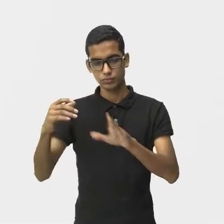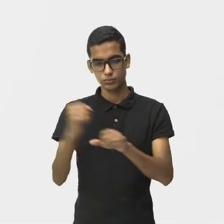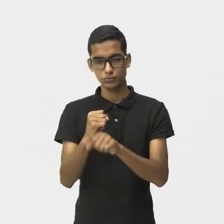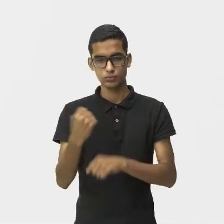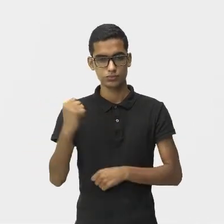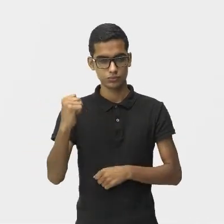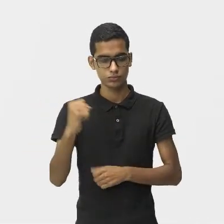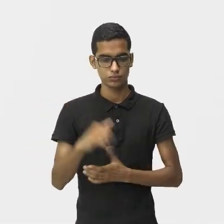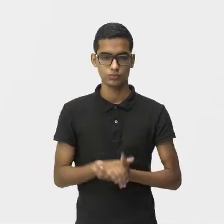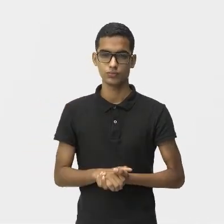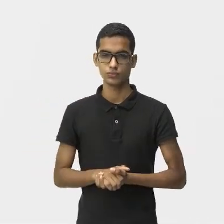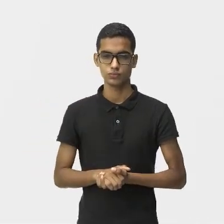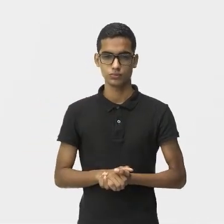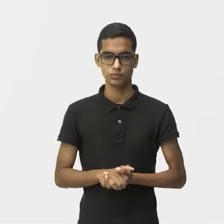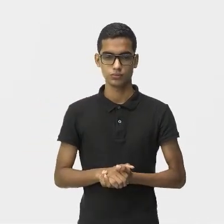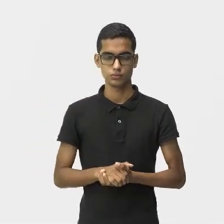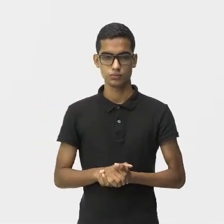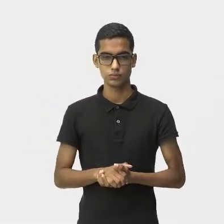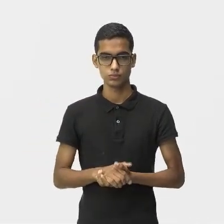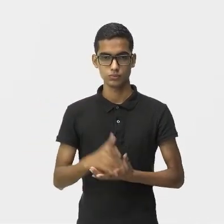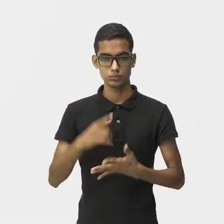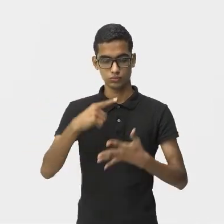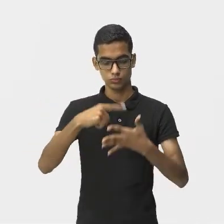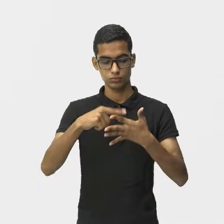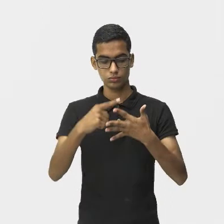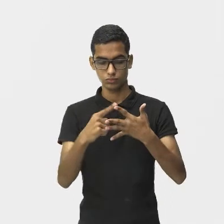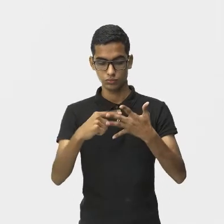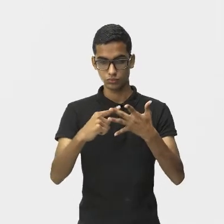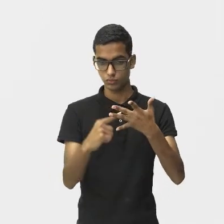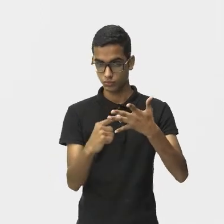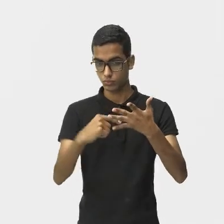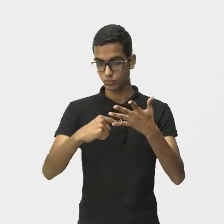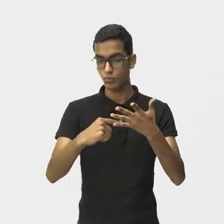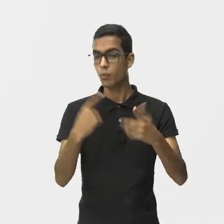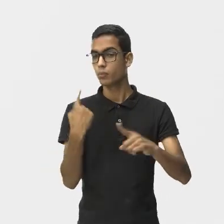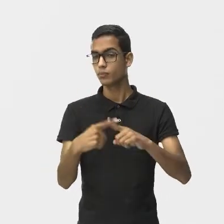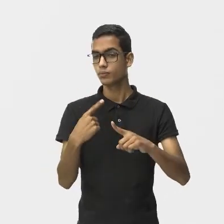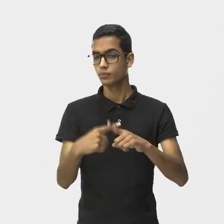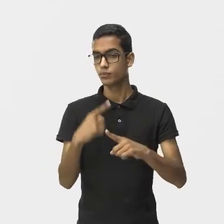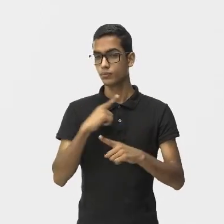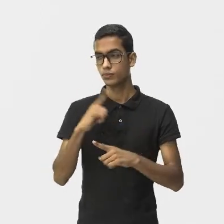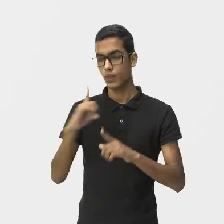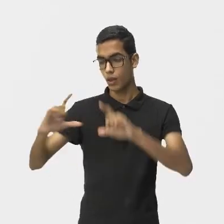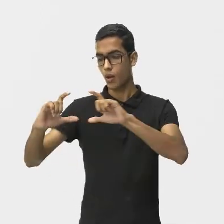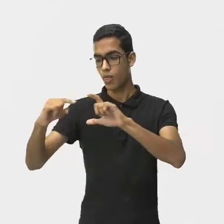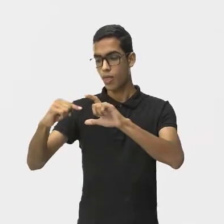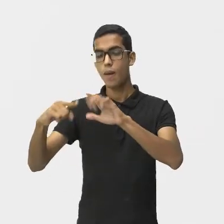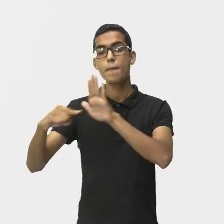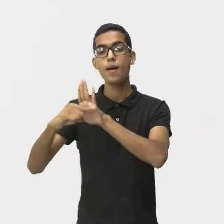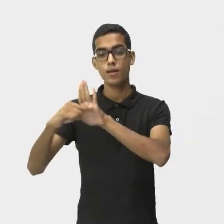dar mais. Vejam, delta é igual a 9.